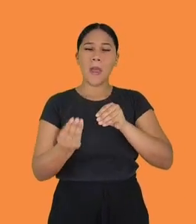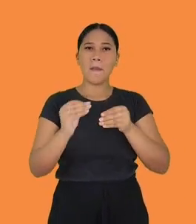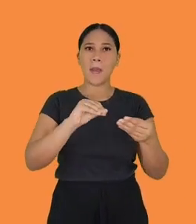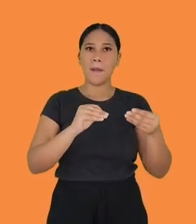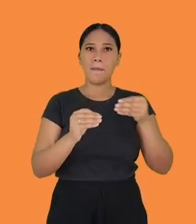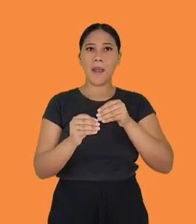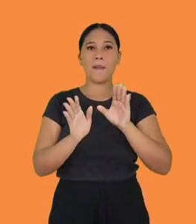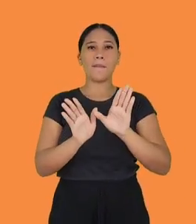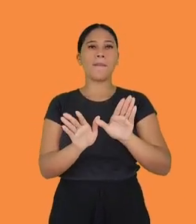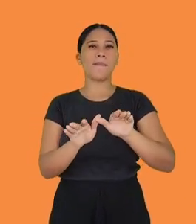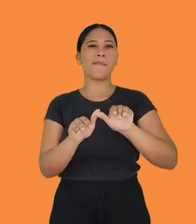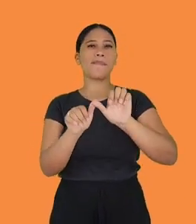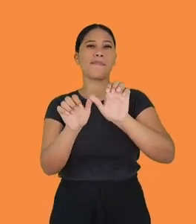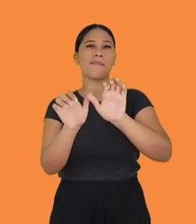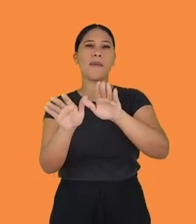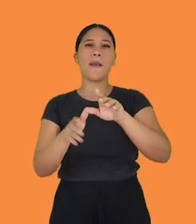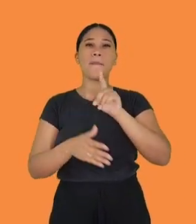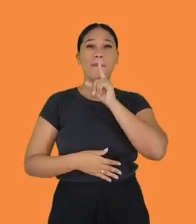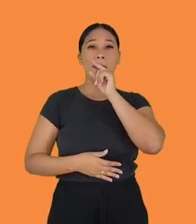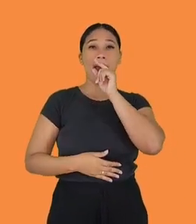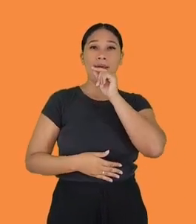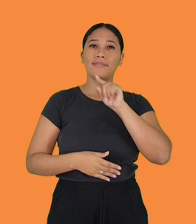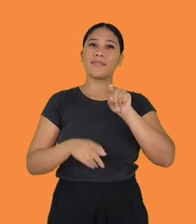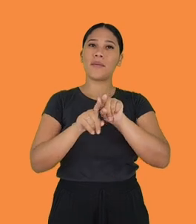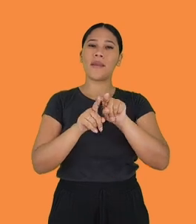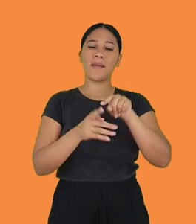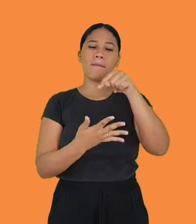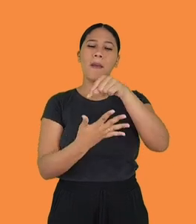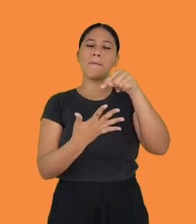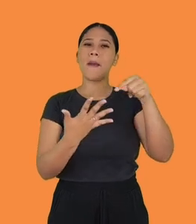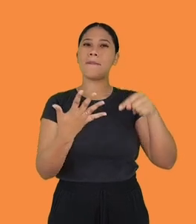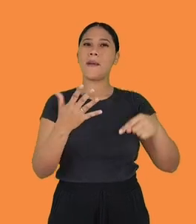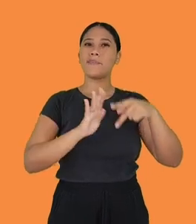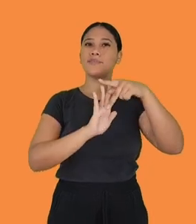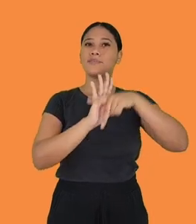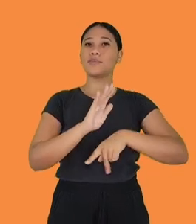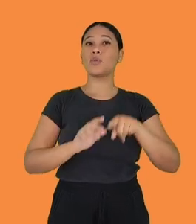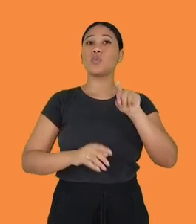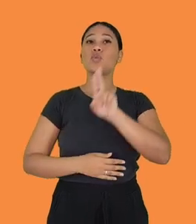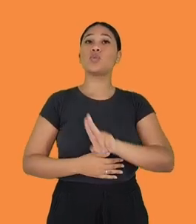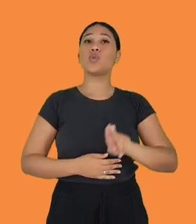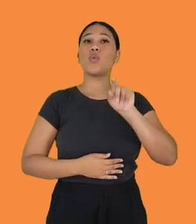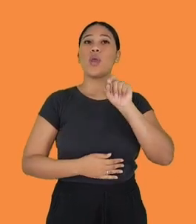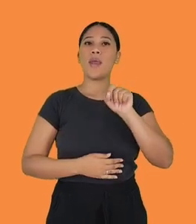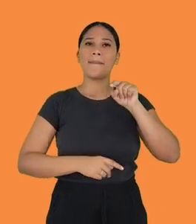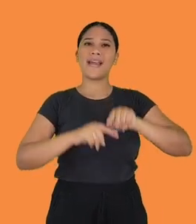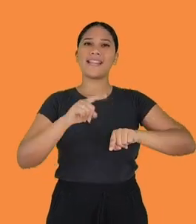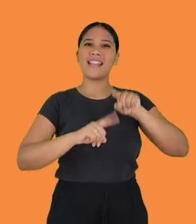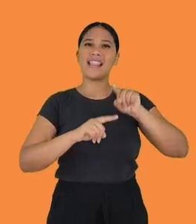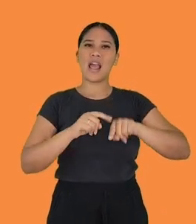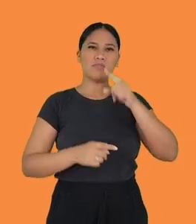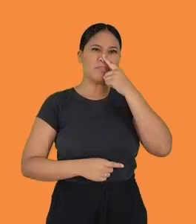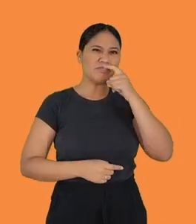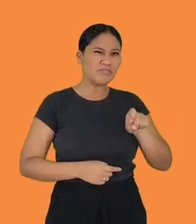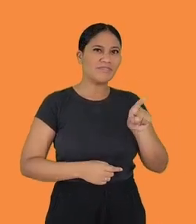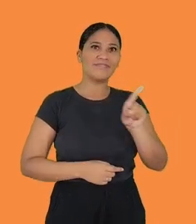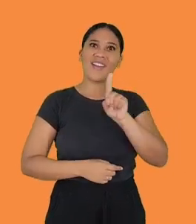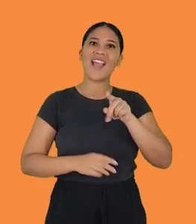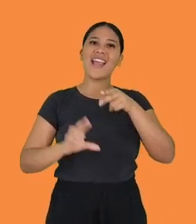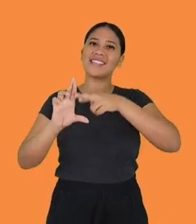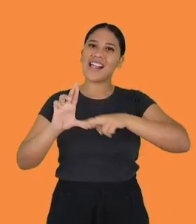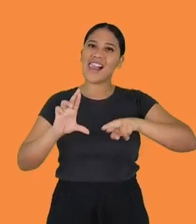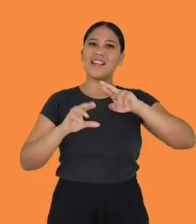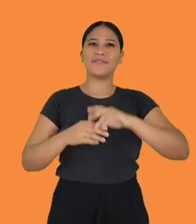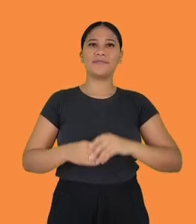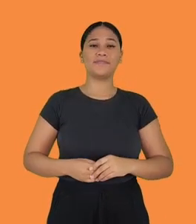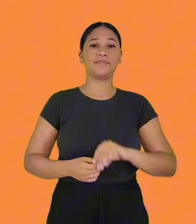escultura em formato de pássaro, além de uma série de outros projetos tecnológicos utilizando materiais recicláveis. Ao longo